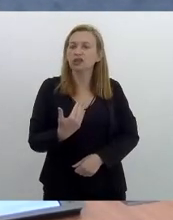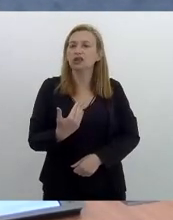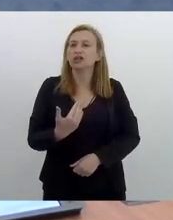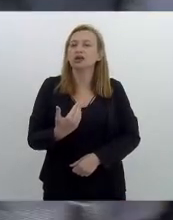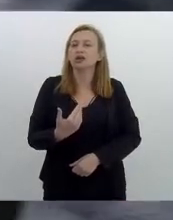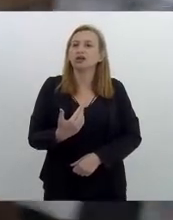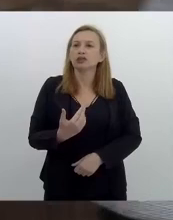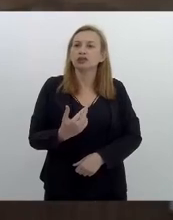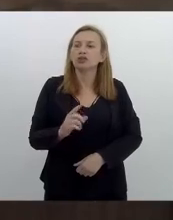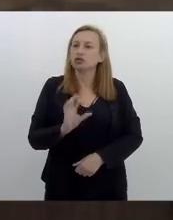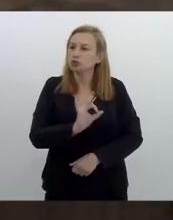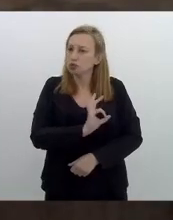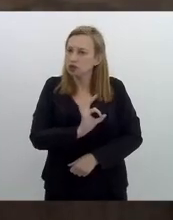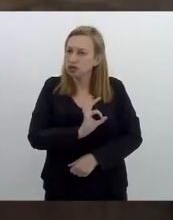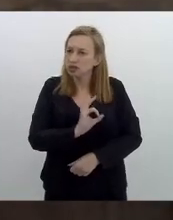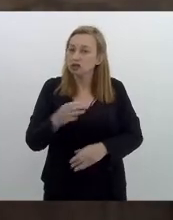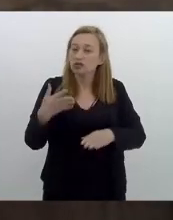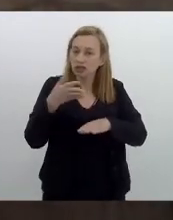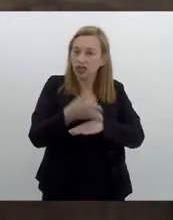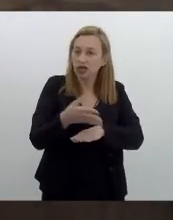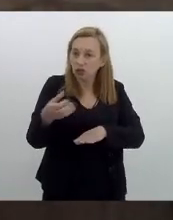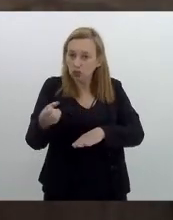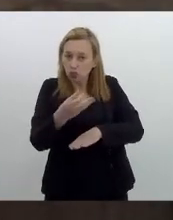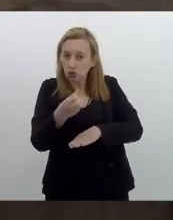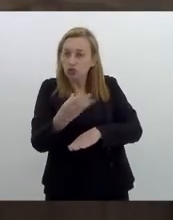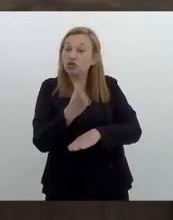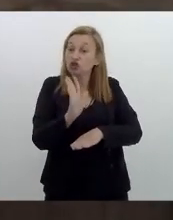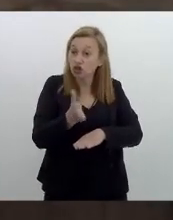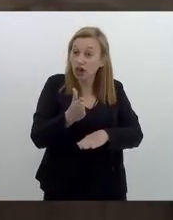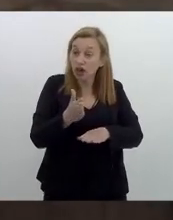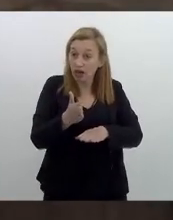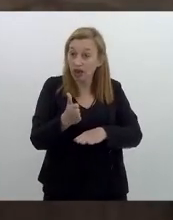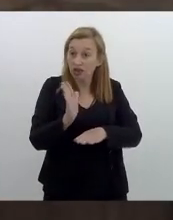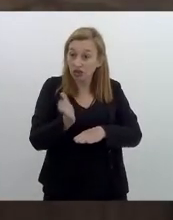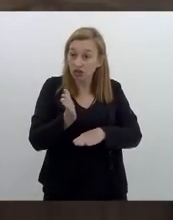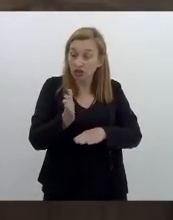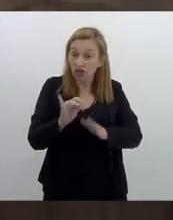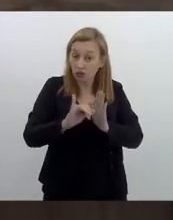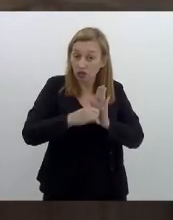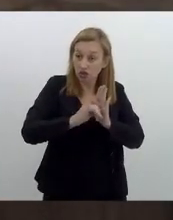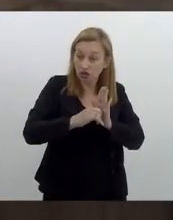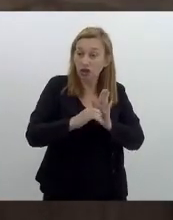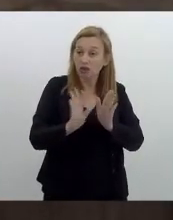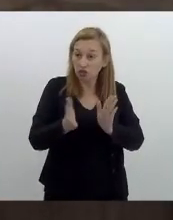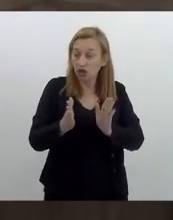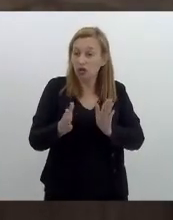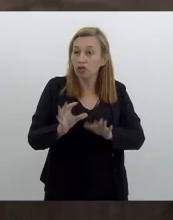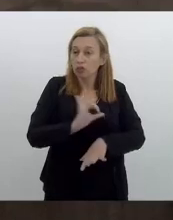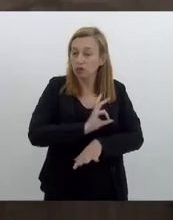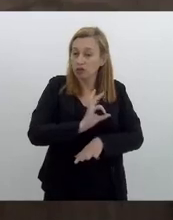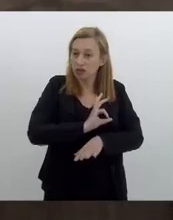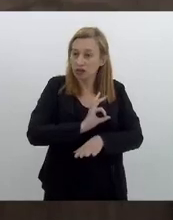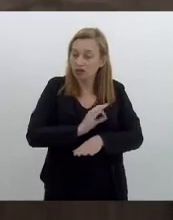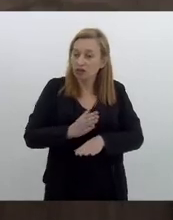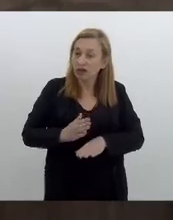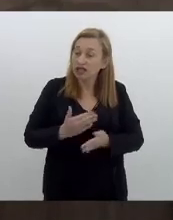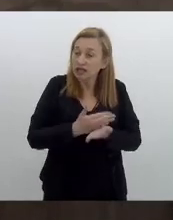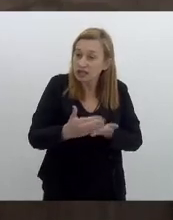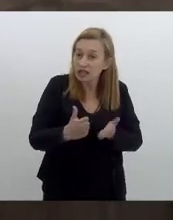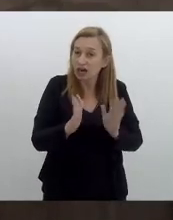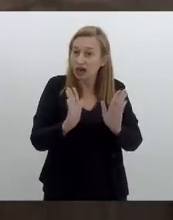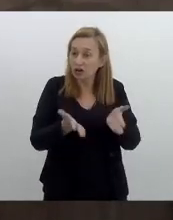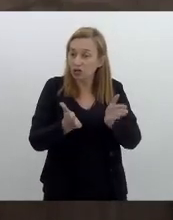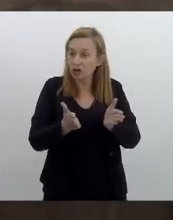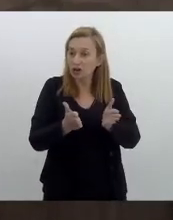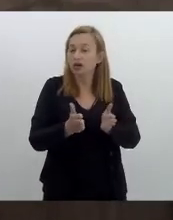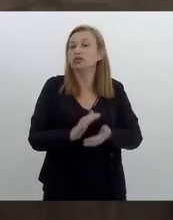os policiais Que vão entrar Que já abriram Que já abriu Perdão O edital Os policiais Que vão fazer concurso Agora Para